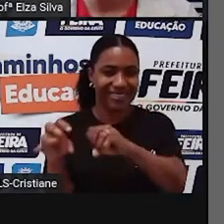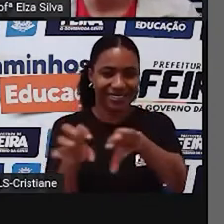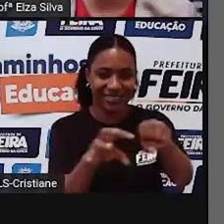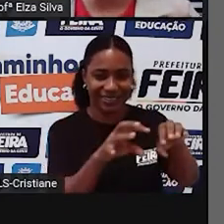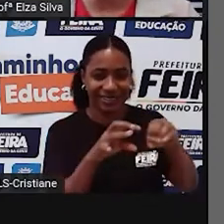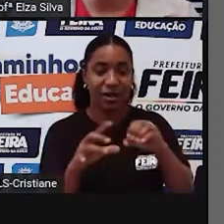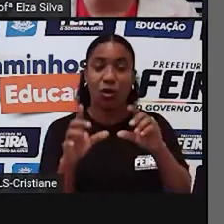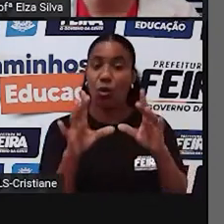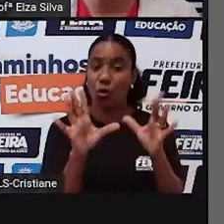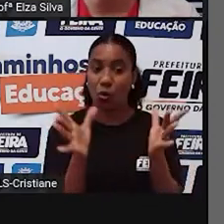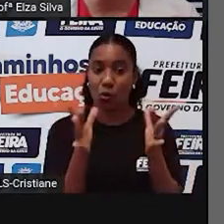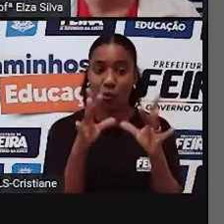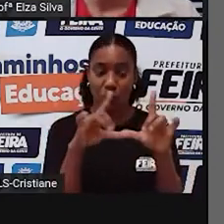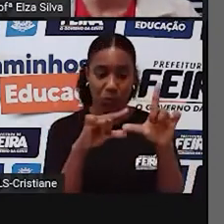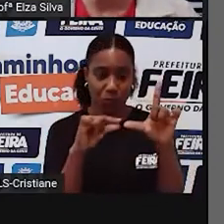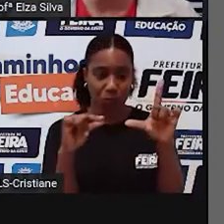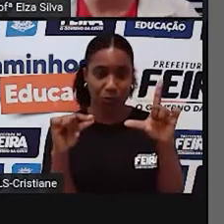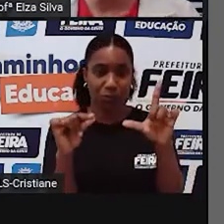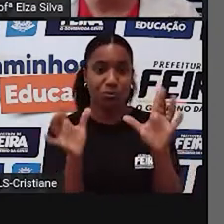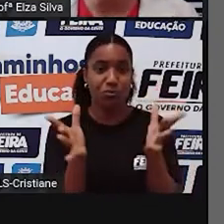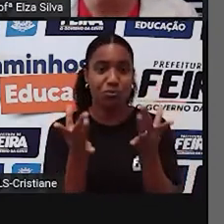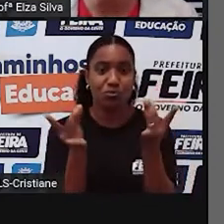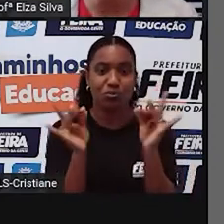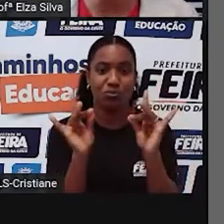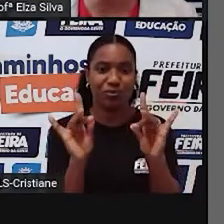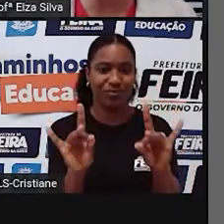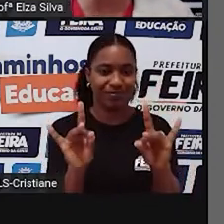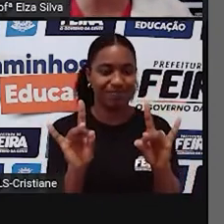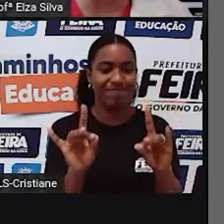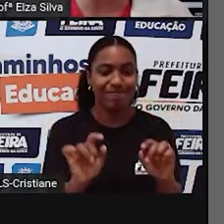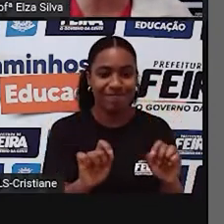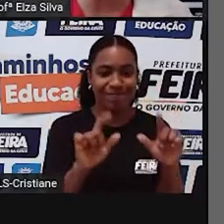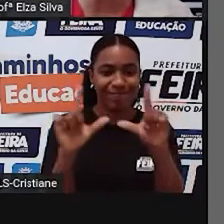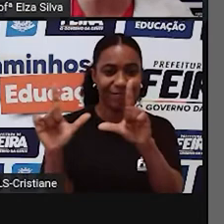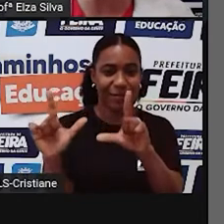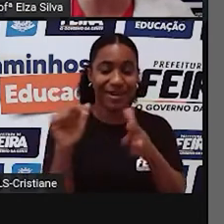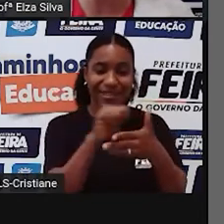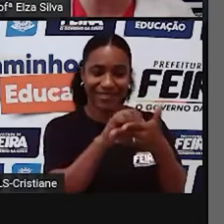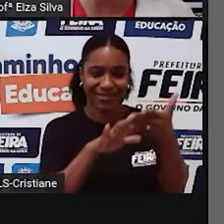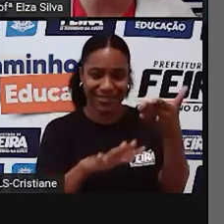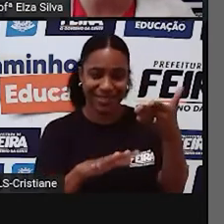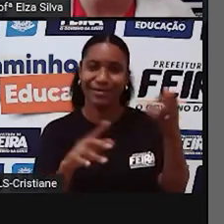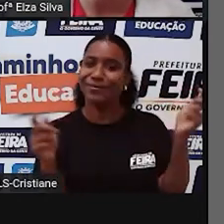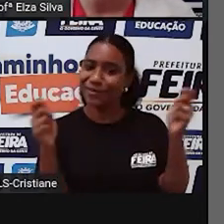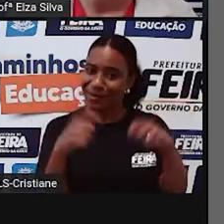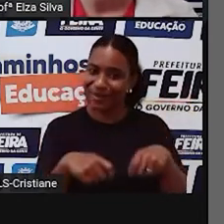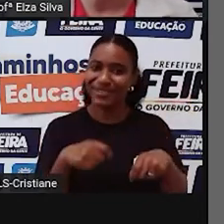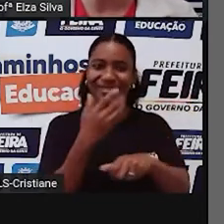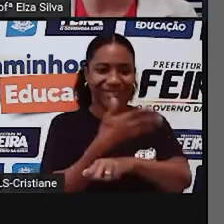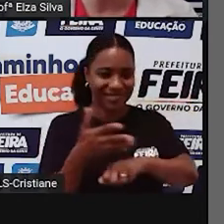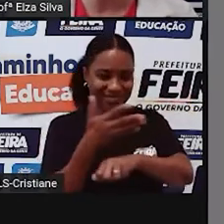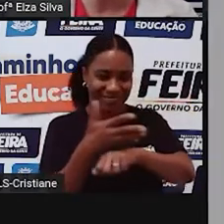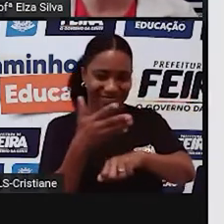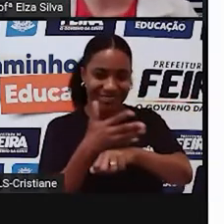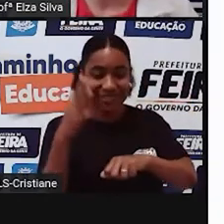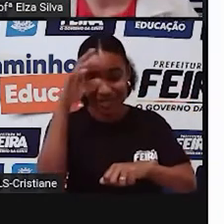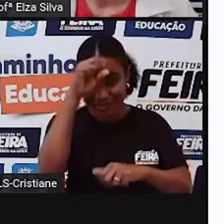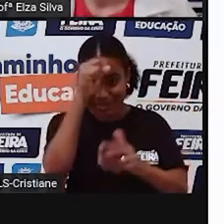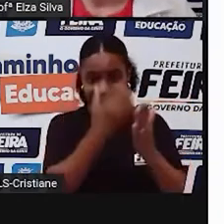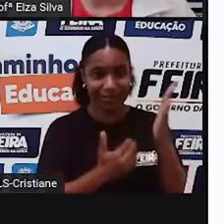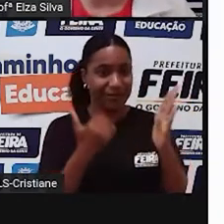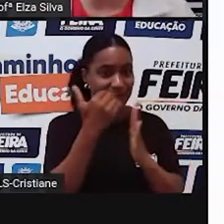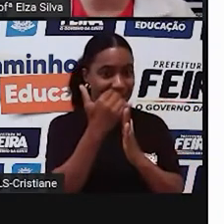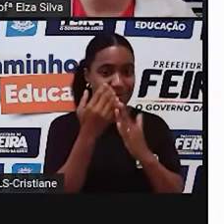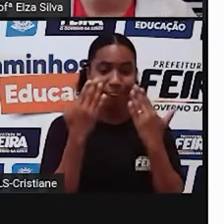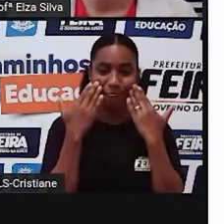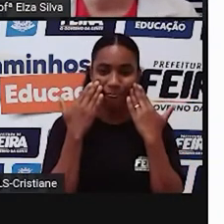possam, ao clicar no link, realizá-la quantas vezes achar necessário para vocês aprenderem. Então, vejamos aqui